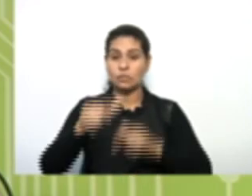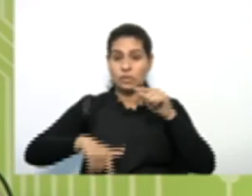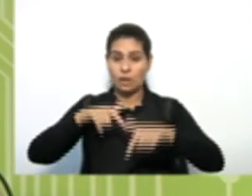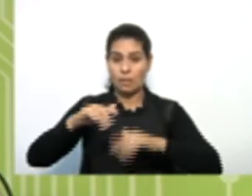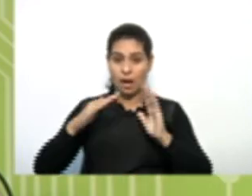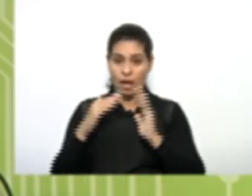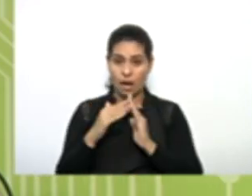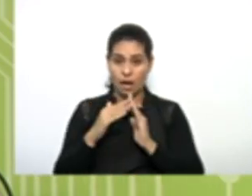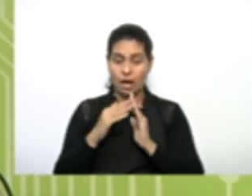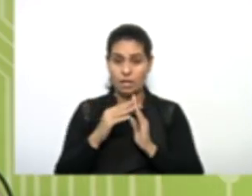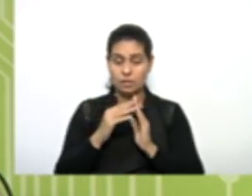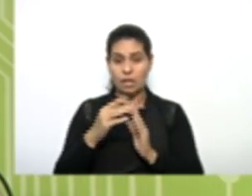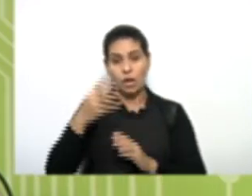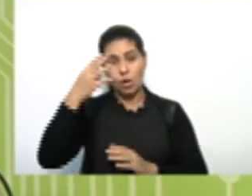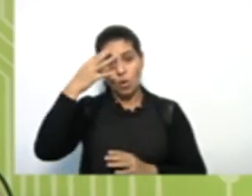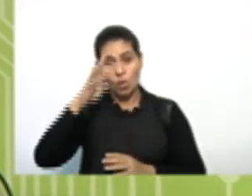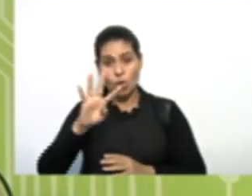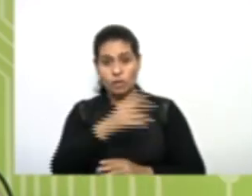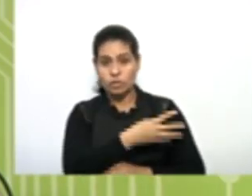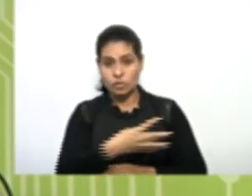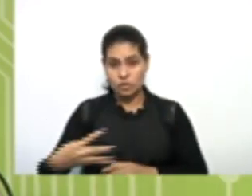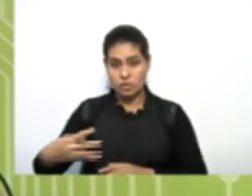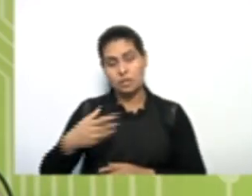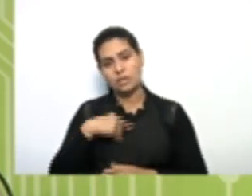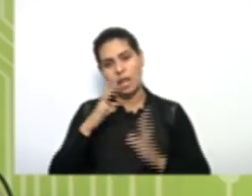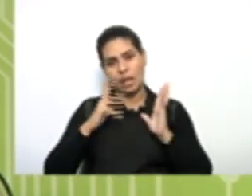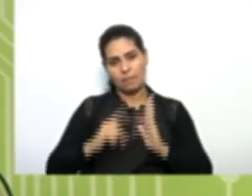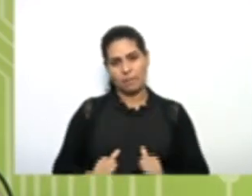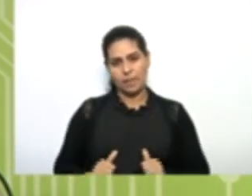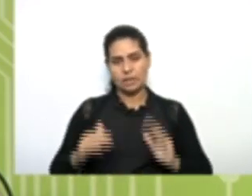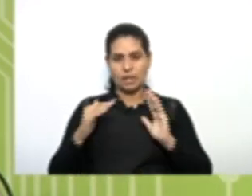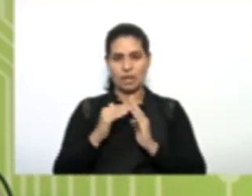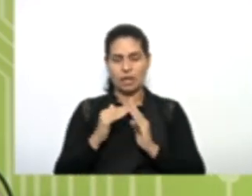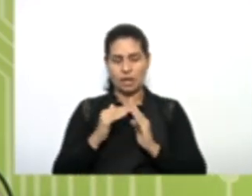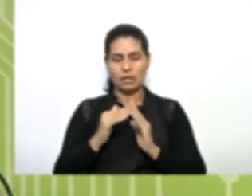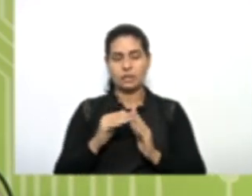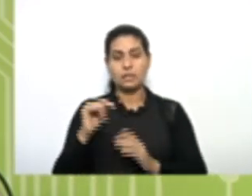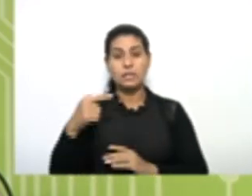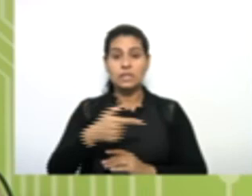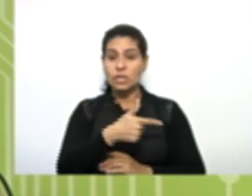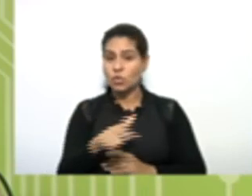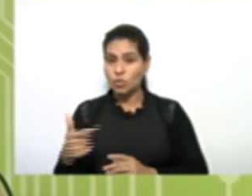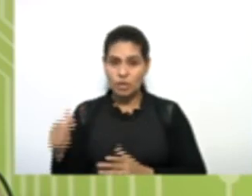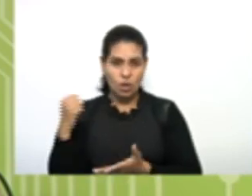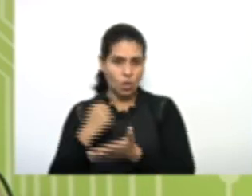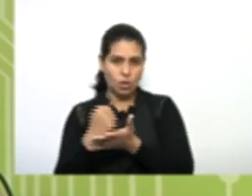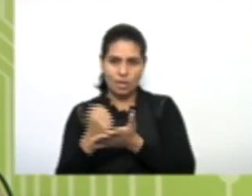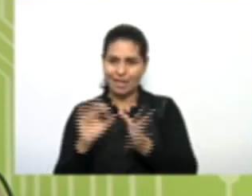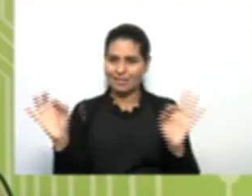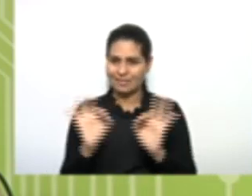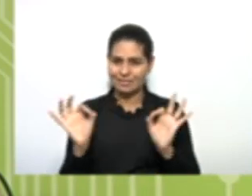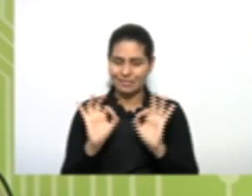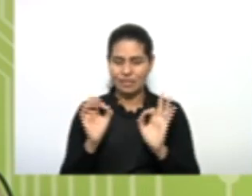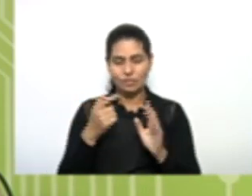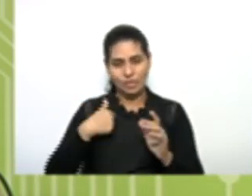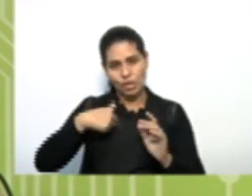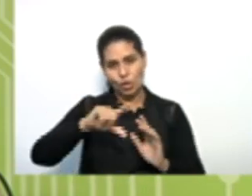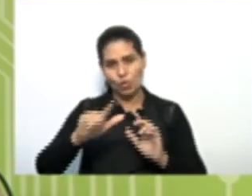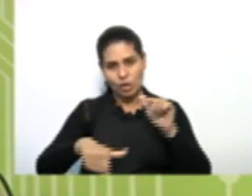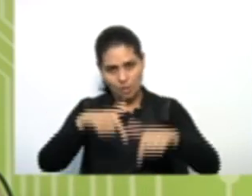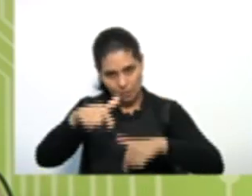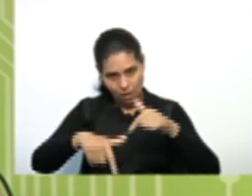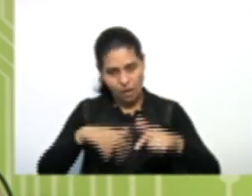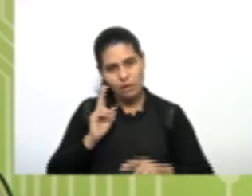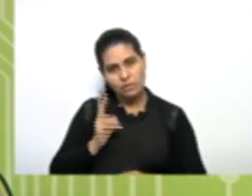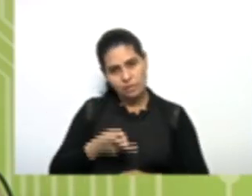casa de alguém 4 vezes por semana, fazendo serviço de limpeza, mesmo que você não tenha contrato assinado, dizendo que você é